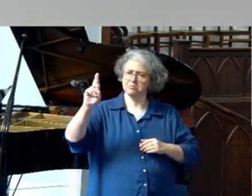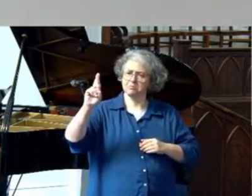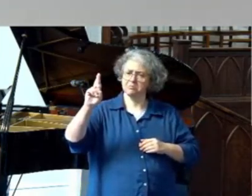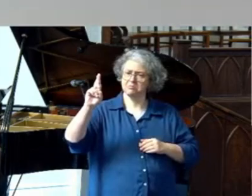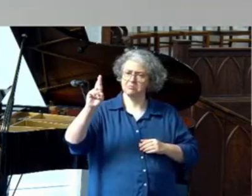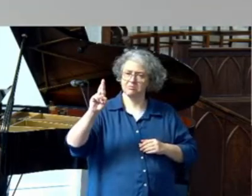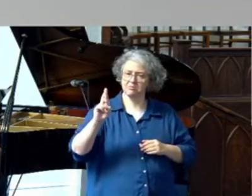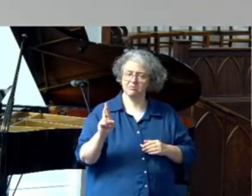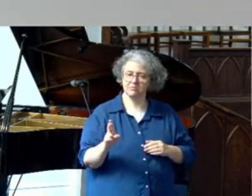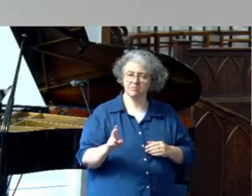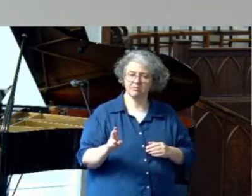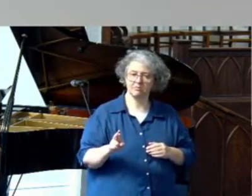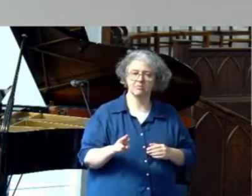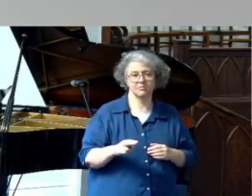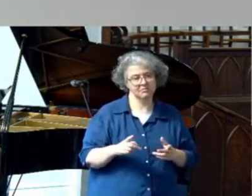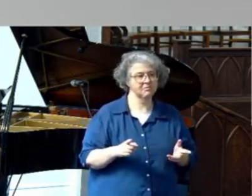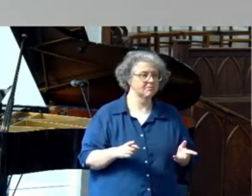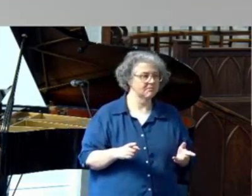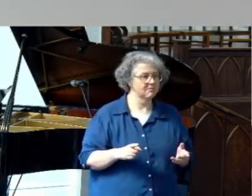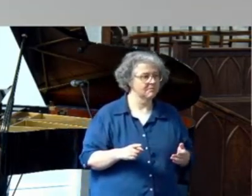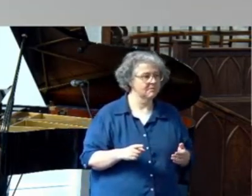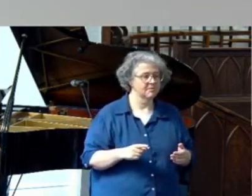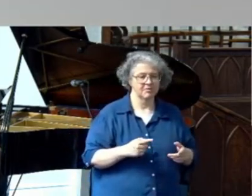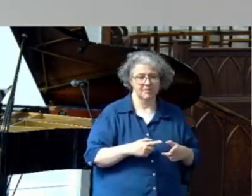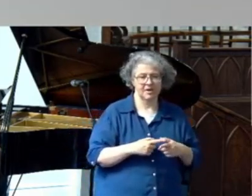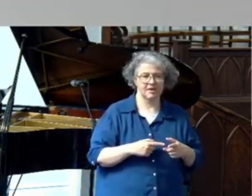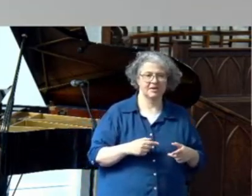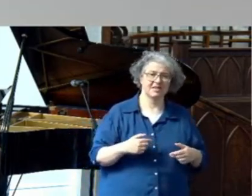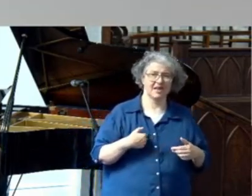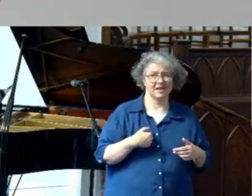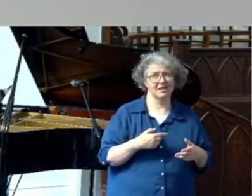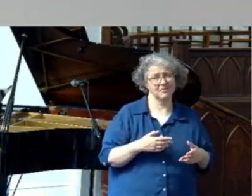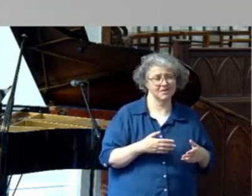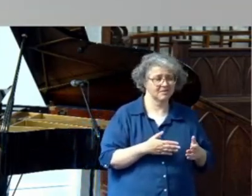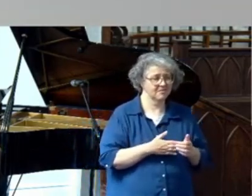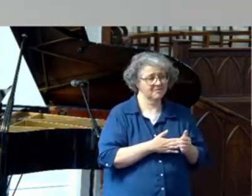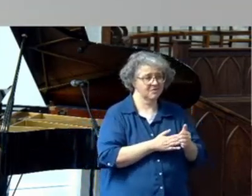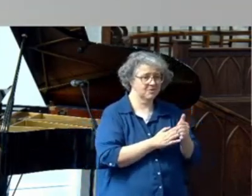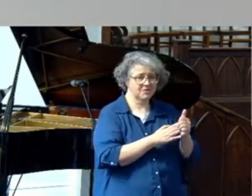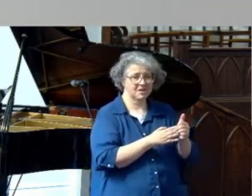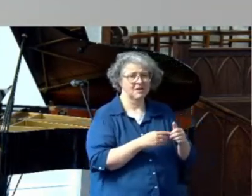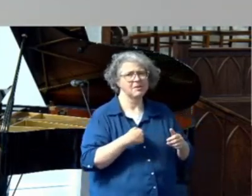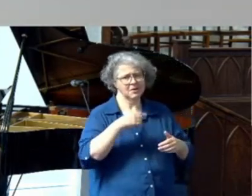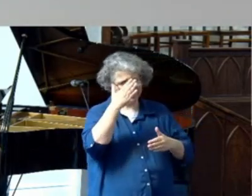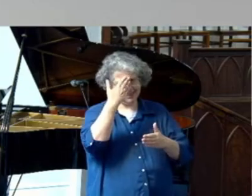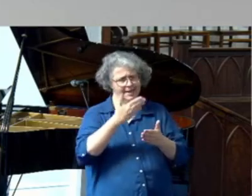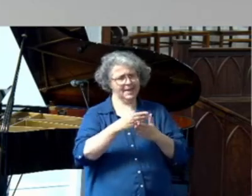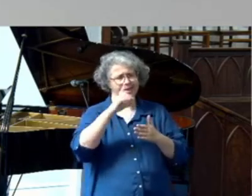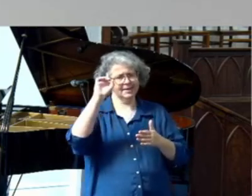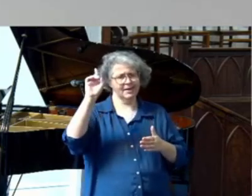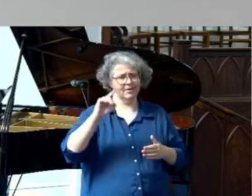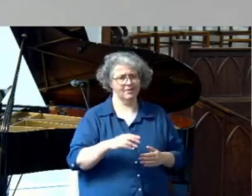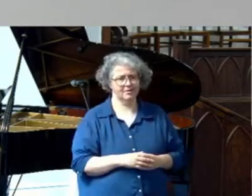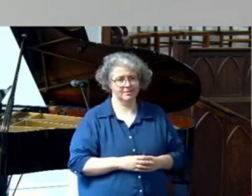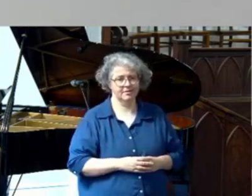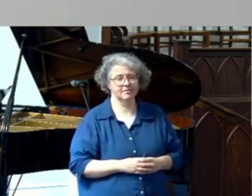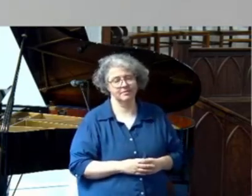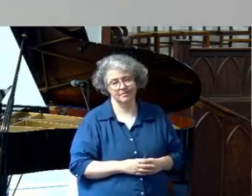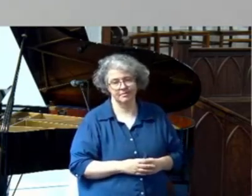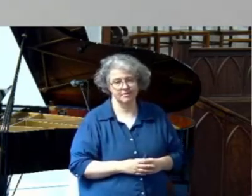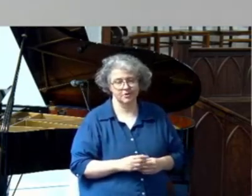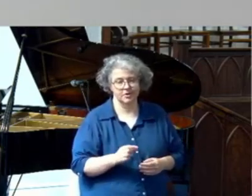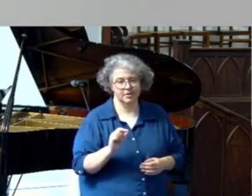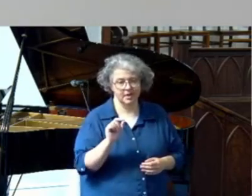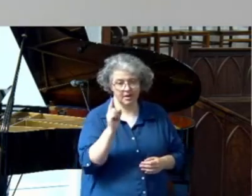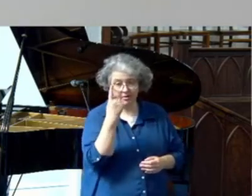também um pouco em mim e tal, e acho que eu consigo, mas não, eu creio em Deus. Só tem um jeito de mostrar